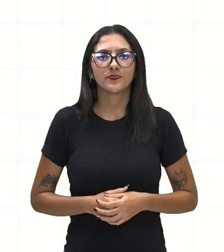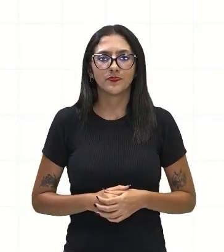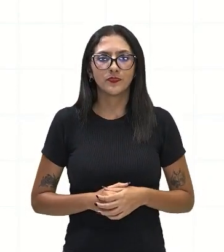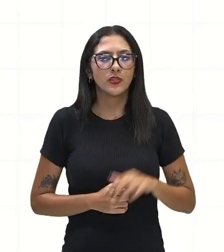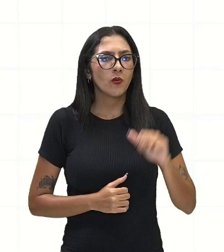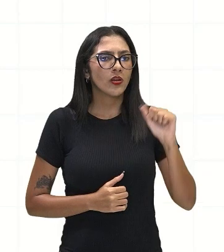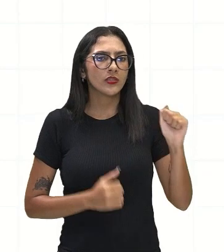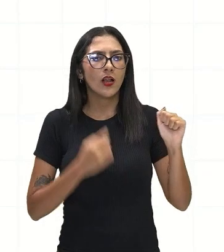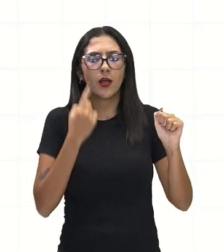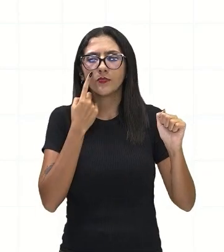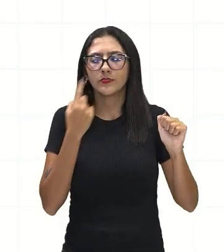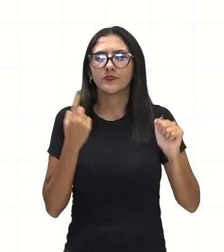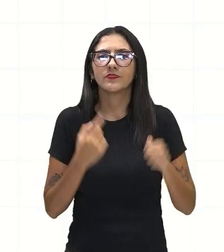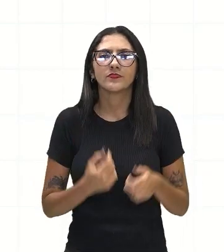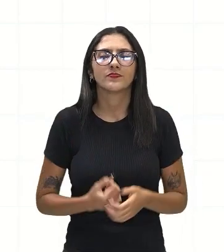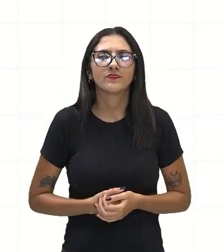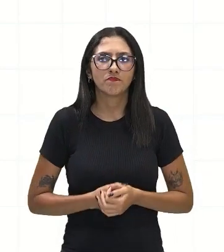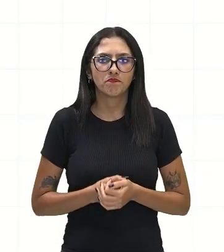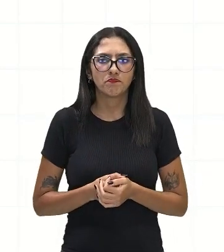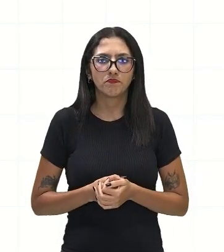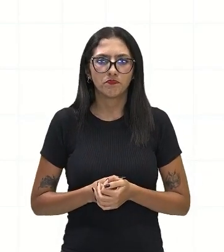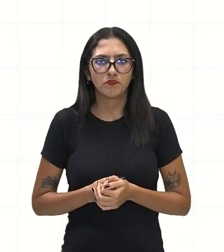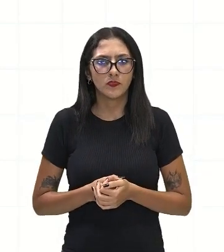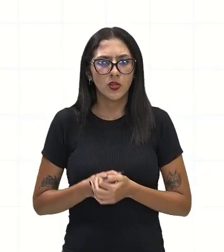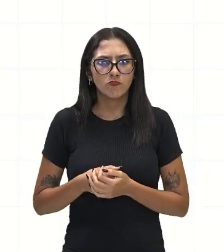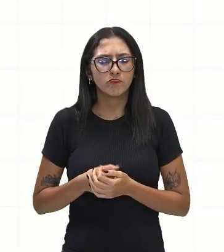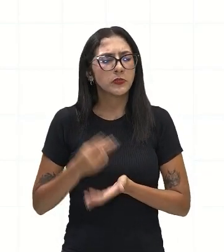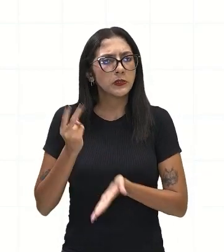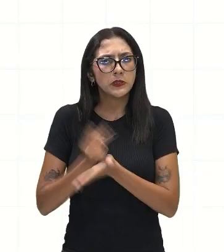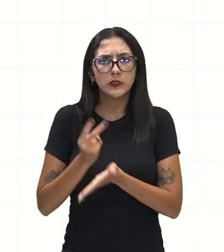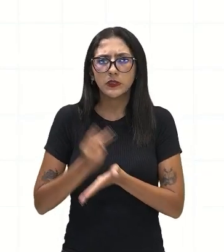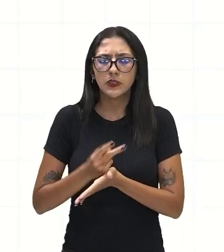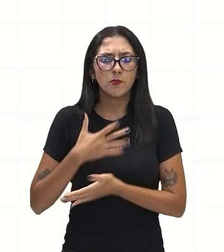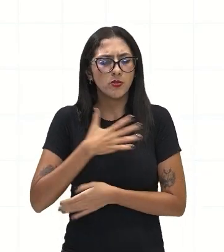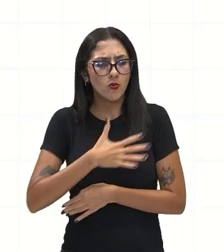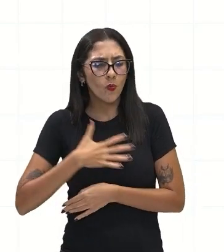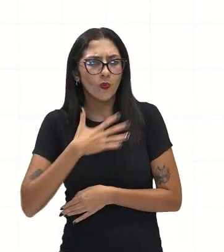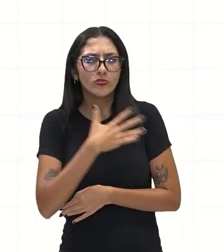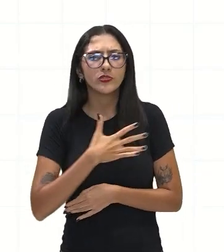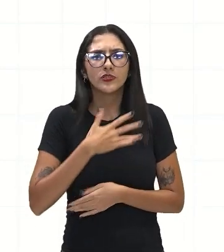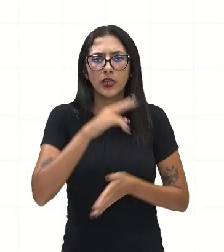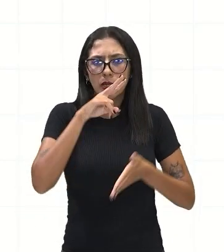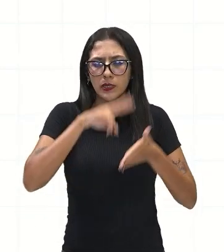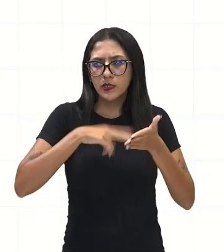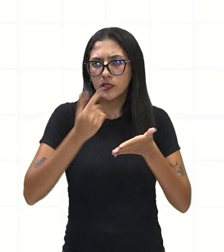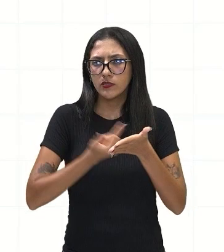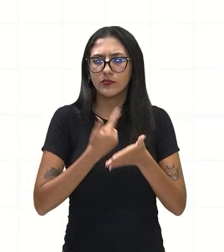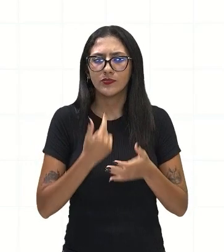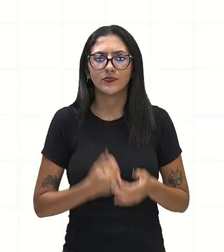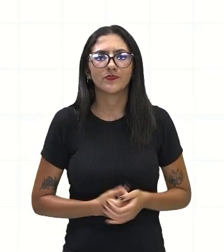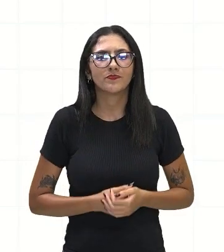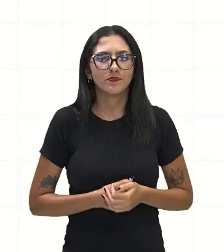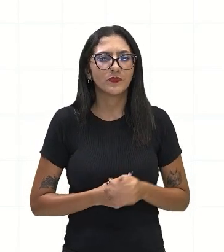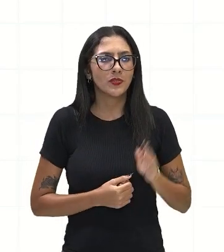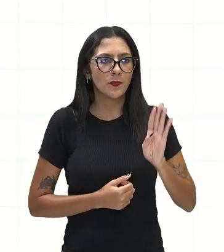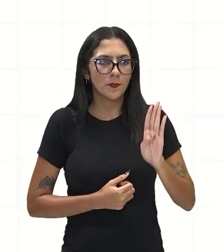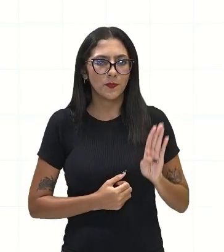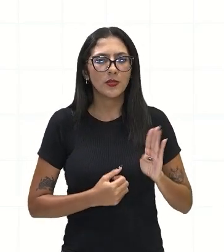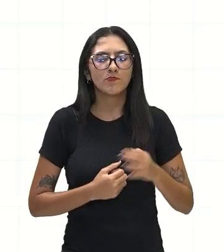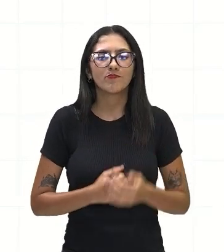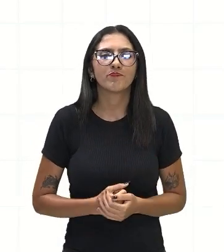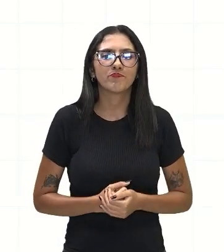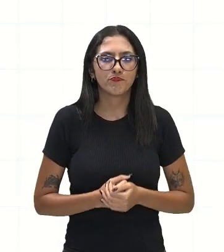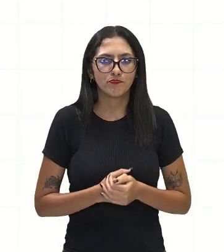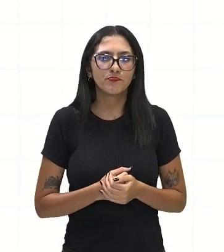diz assim... Sempre gostei muito de livros. Letra B. Além dos livros